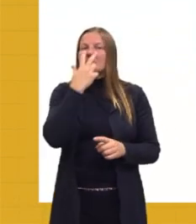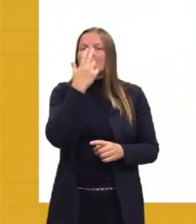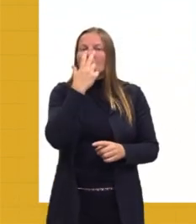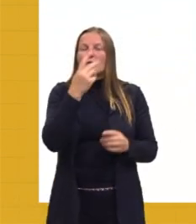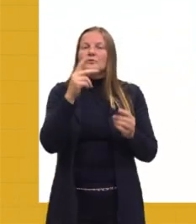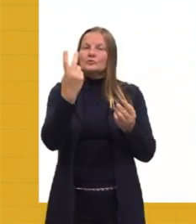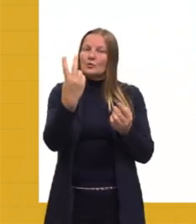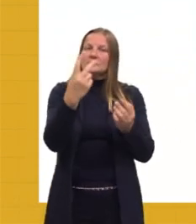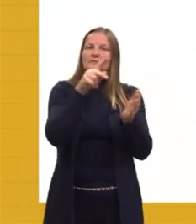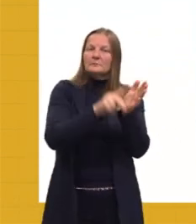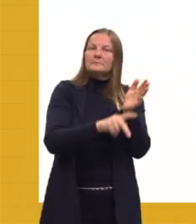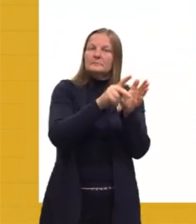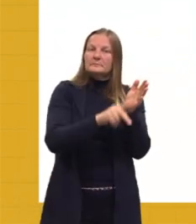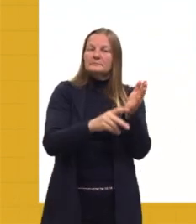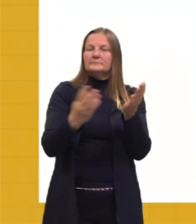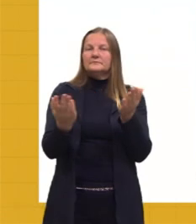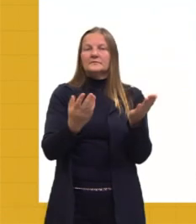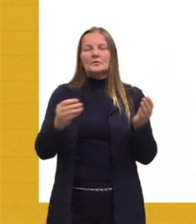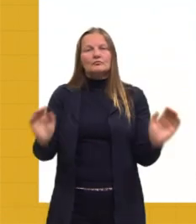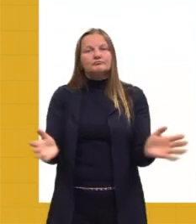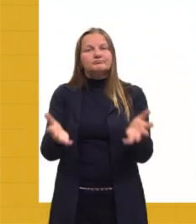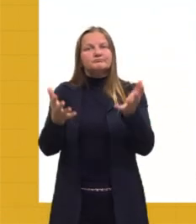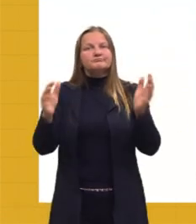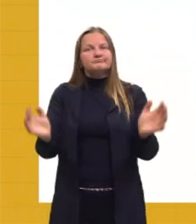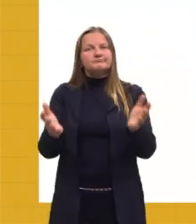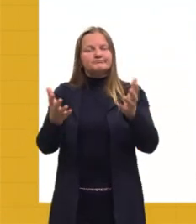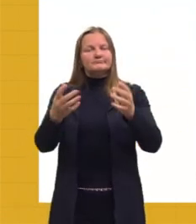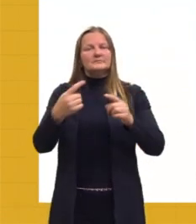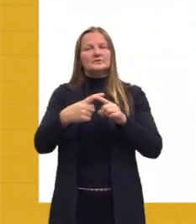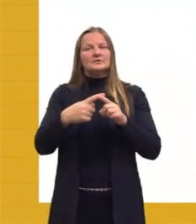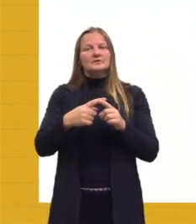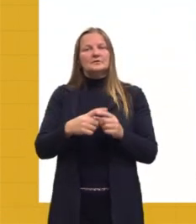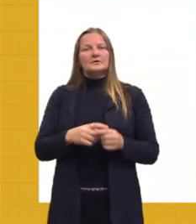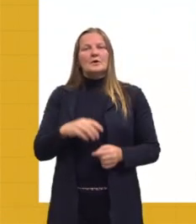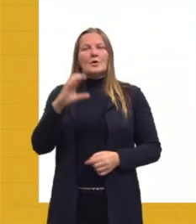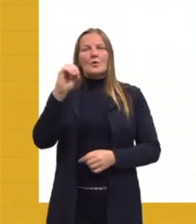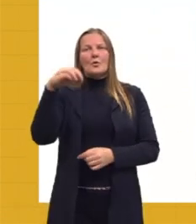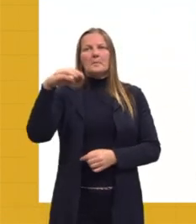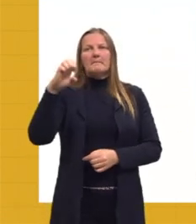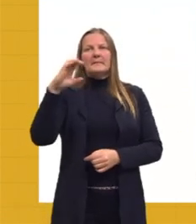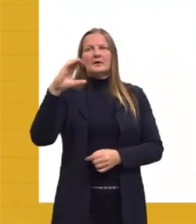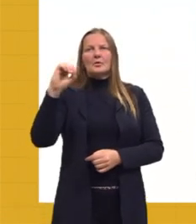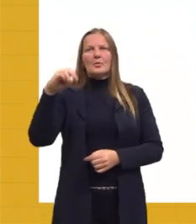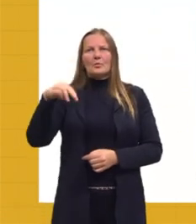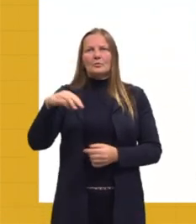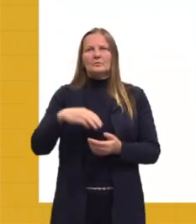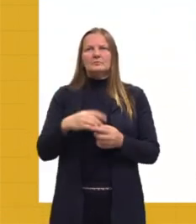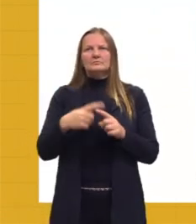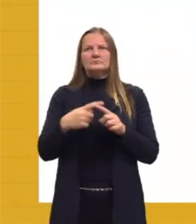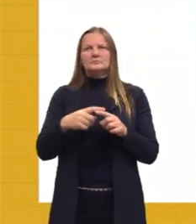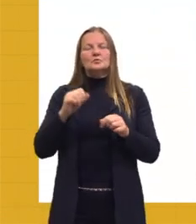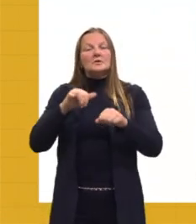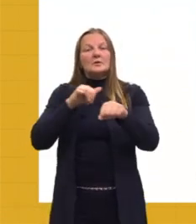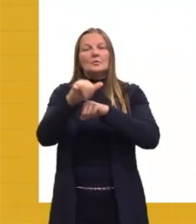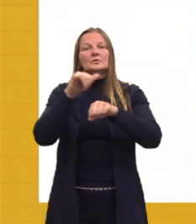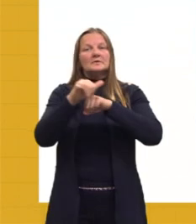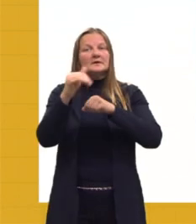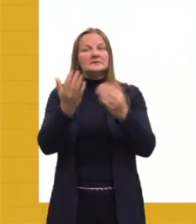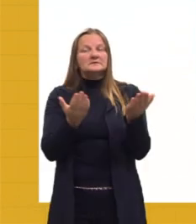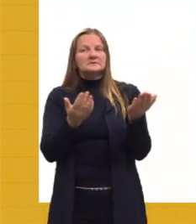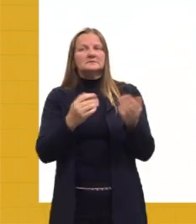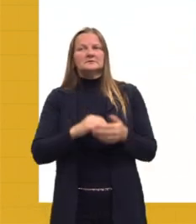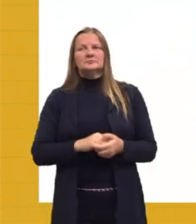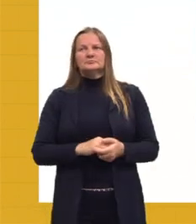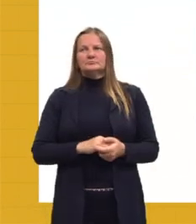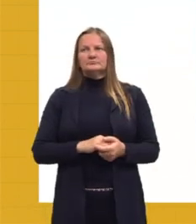que o plano Marshall do que esse plano de incentivo vai ter EA chamada de como é contabilizado que que acontece com esse comicon